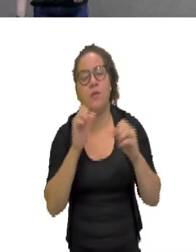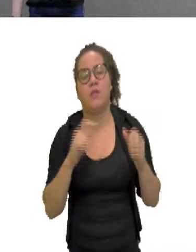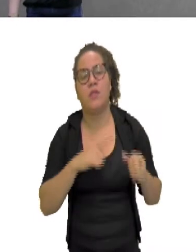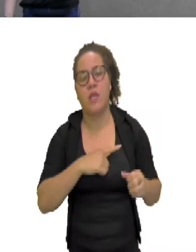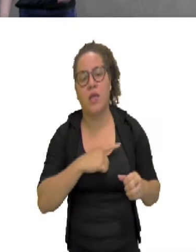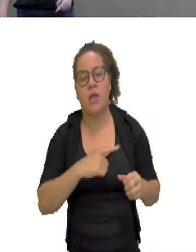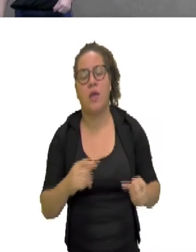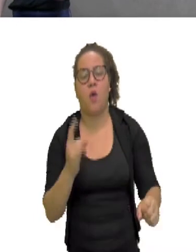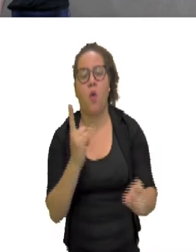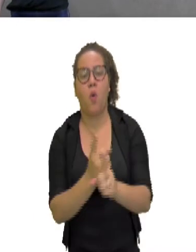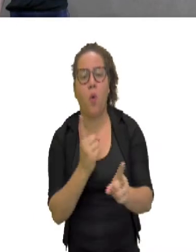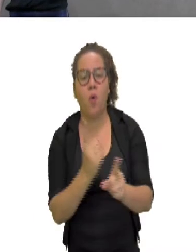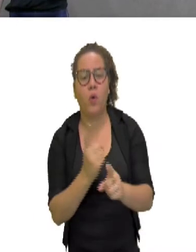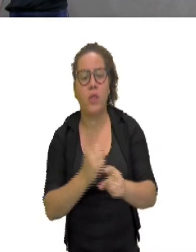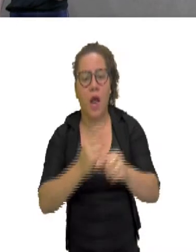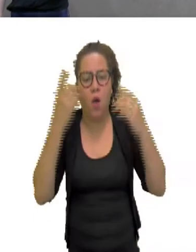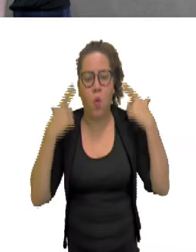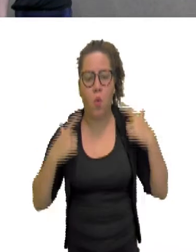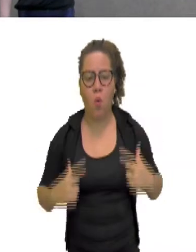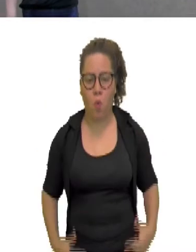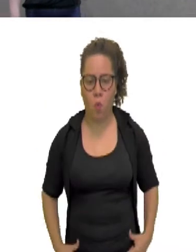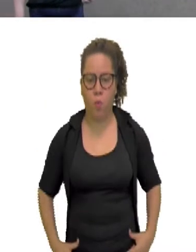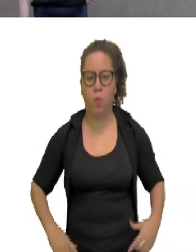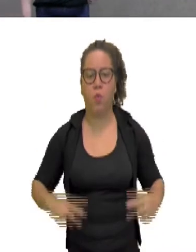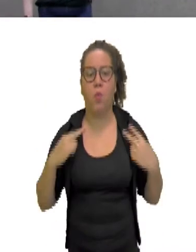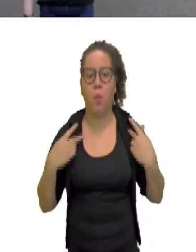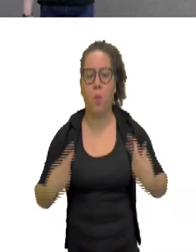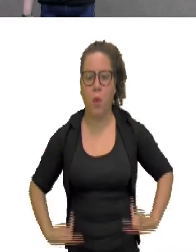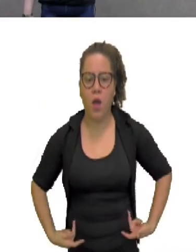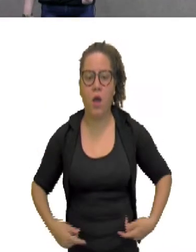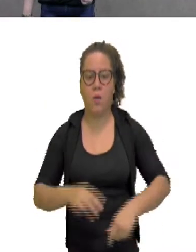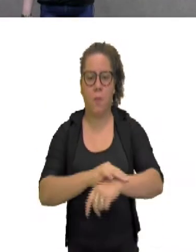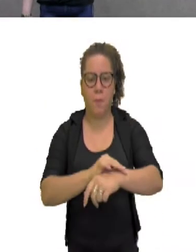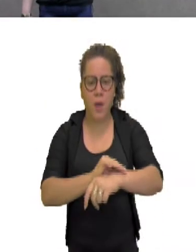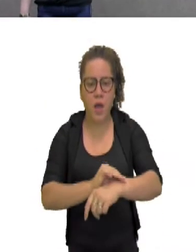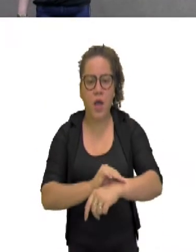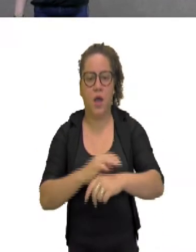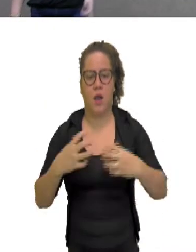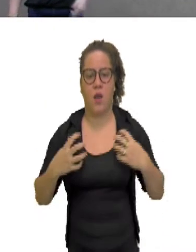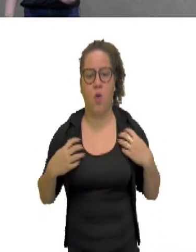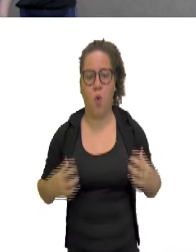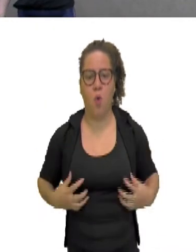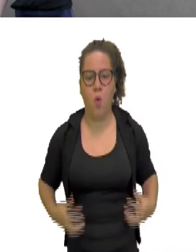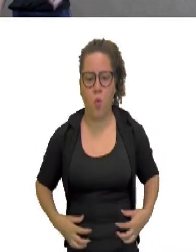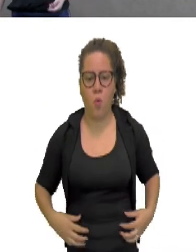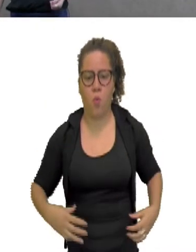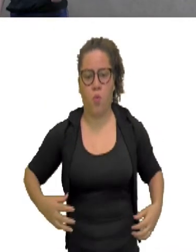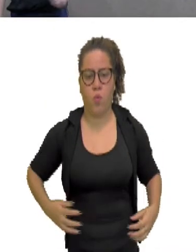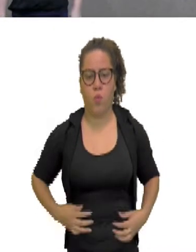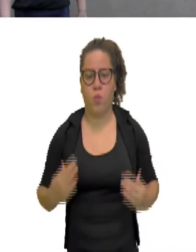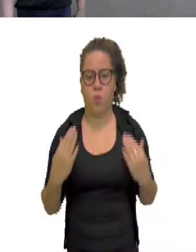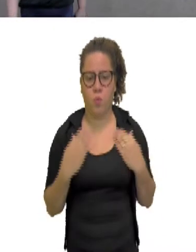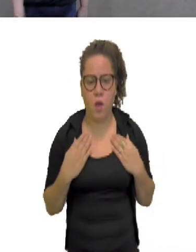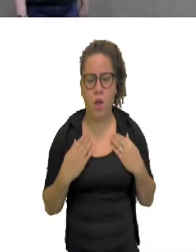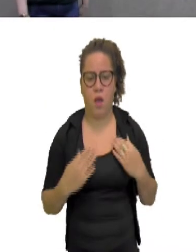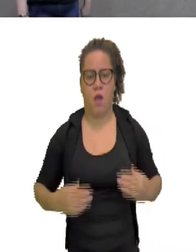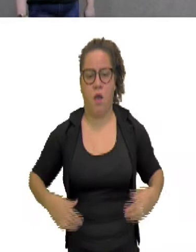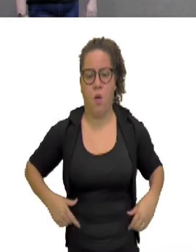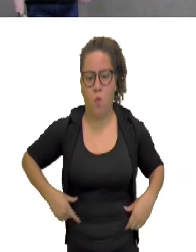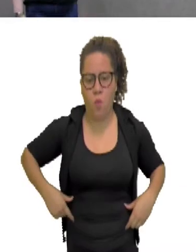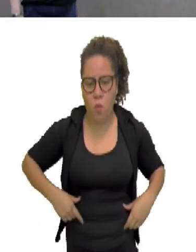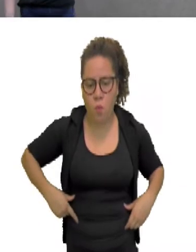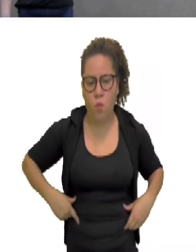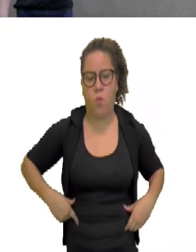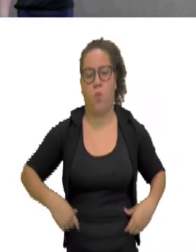encontrado revestindo o nosso corpo, na pele, nos órgãos, como fígado, pulmão e rins,